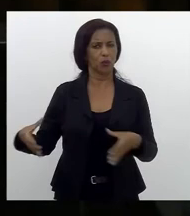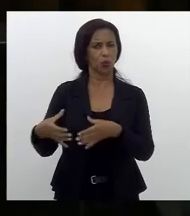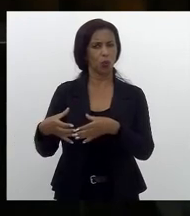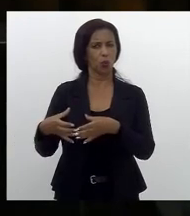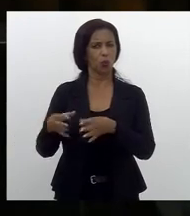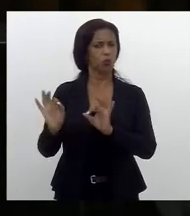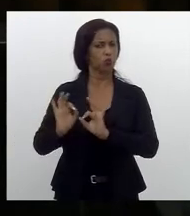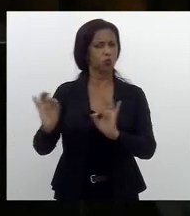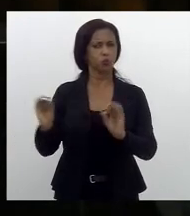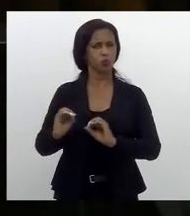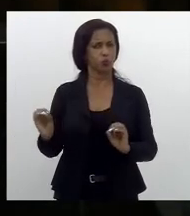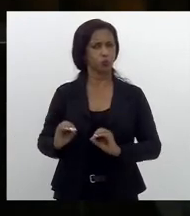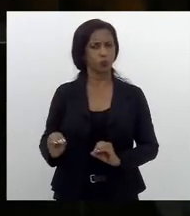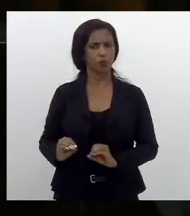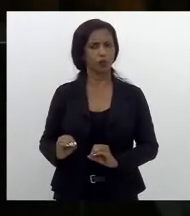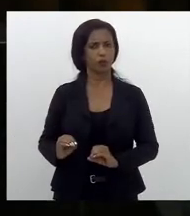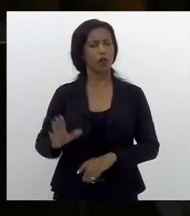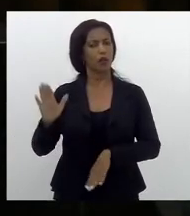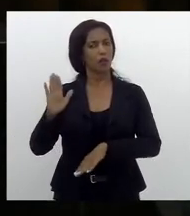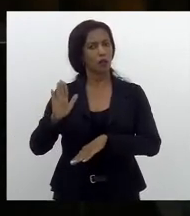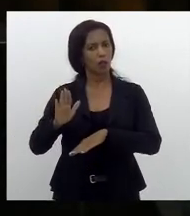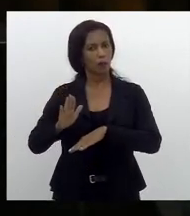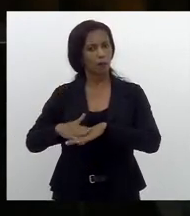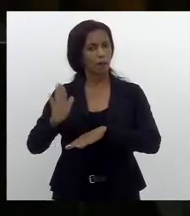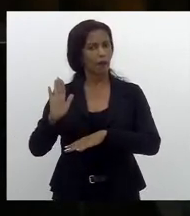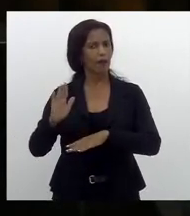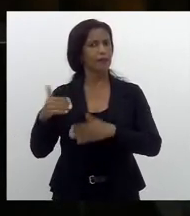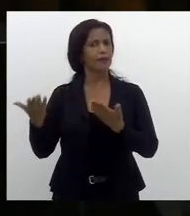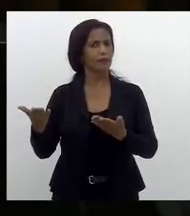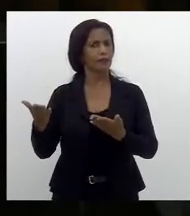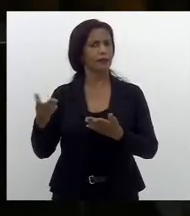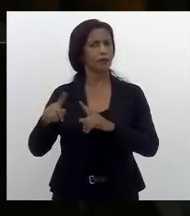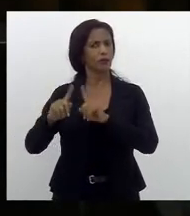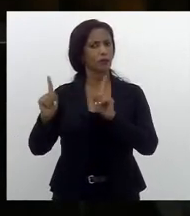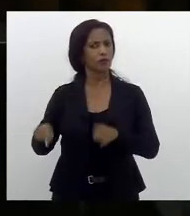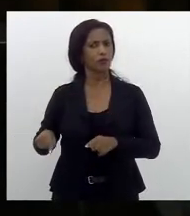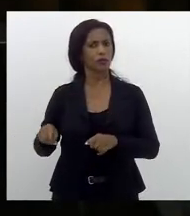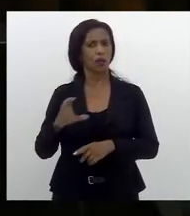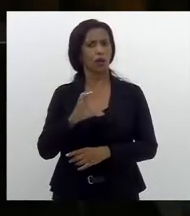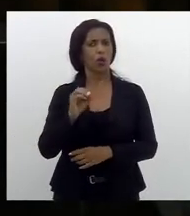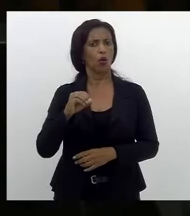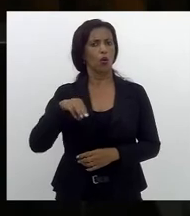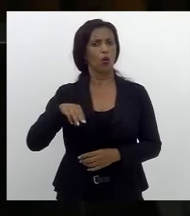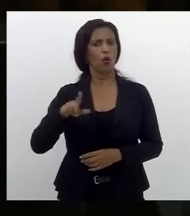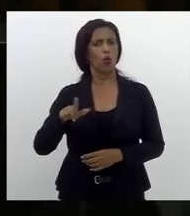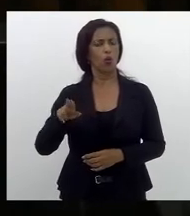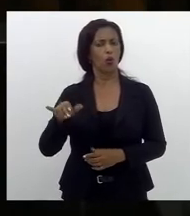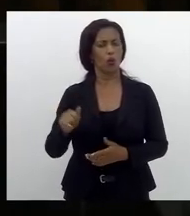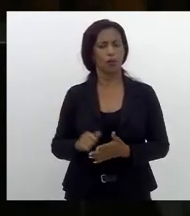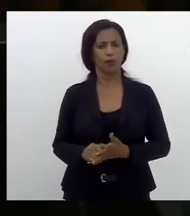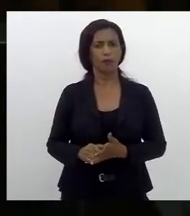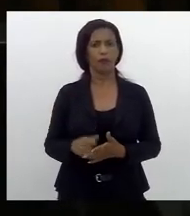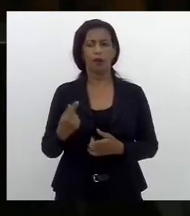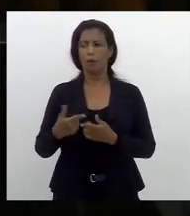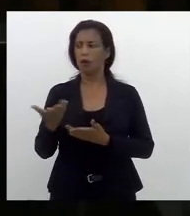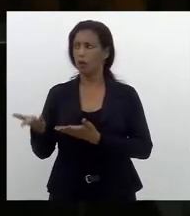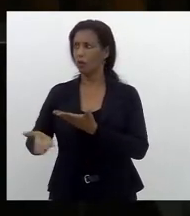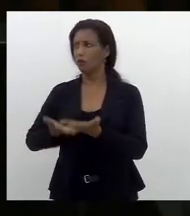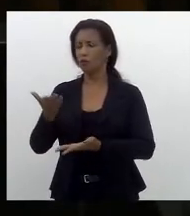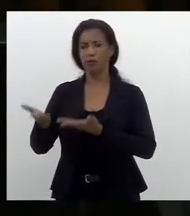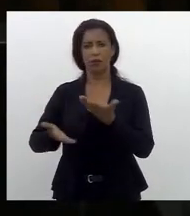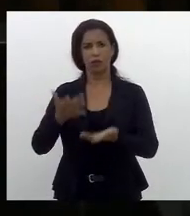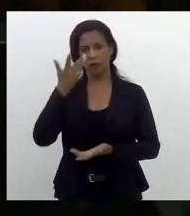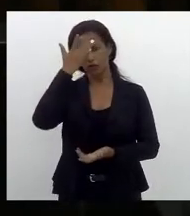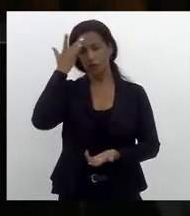ninguém, muito menos com os funcionários hoje da Conlurb, pois não vão tratar